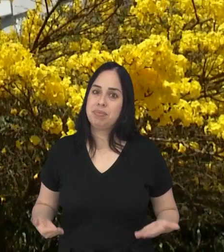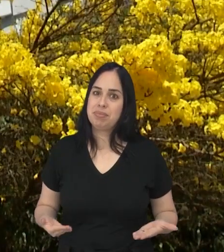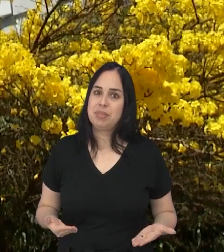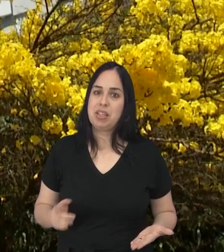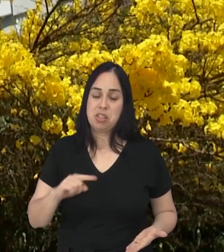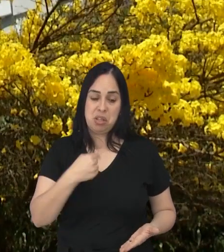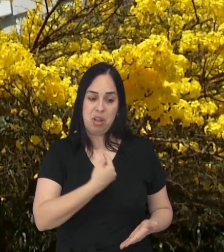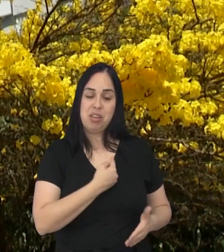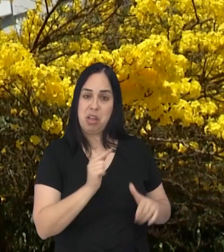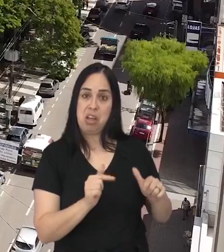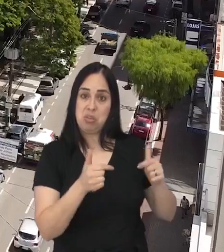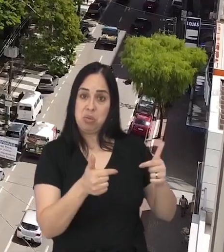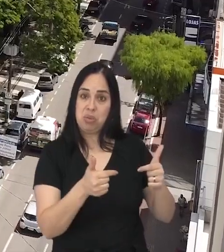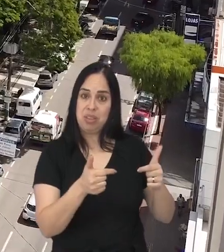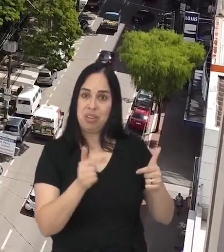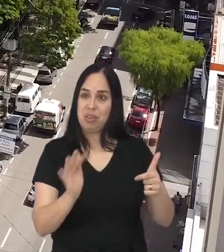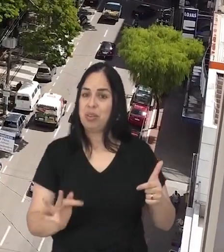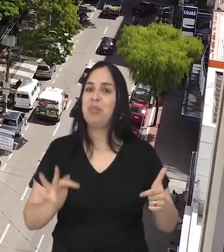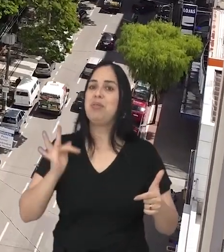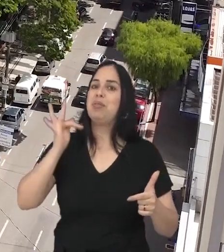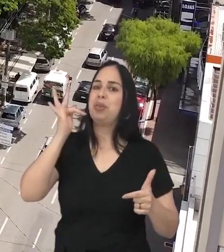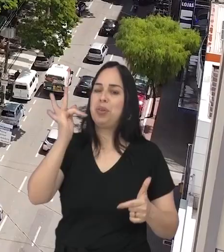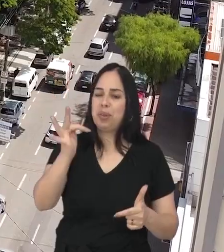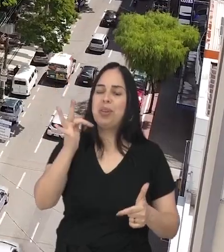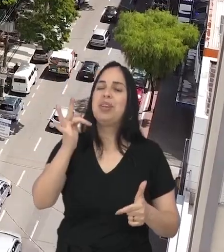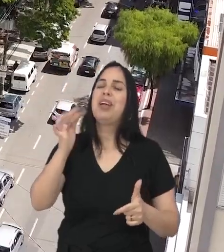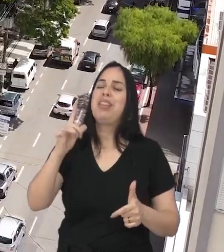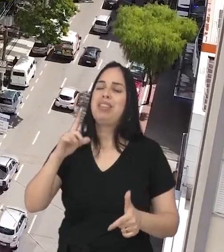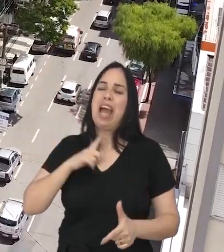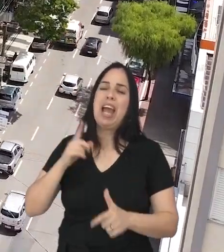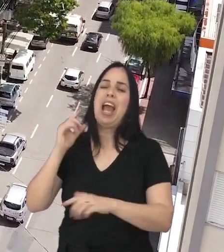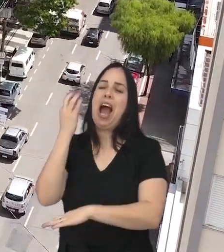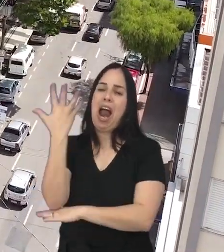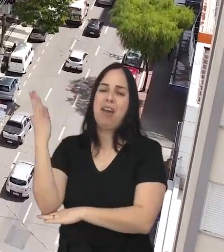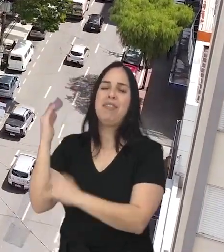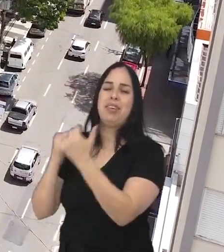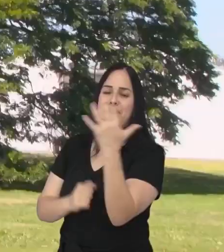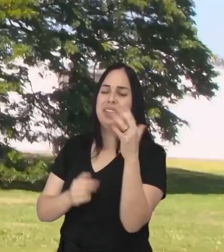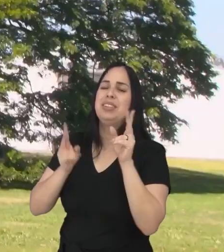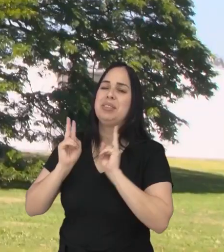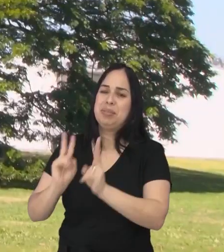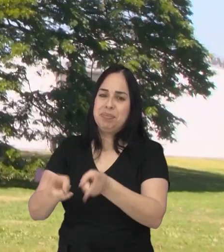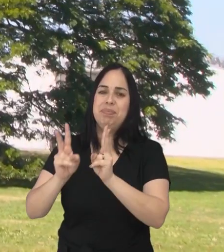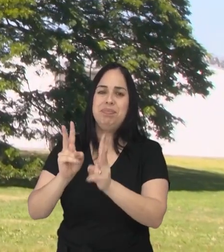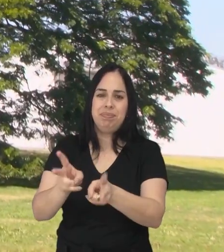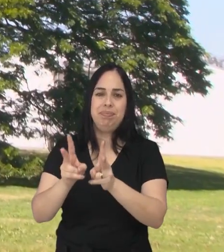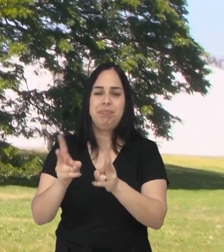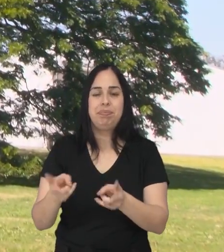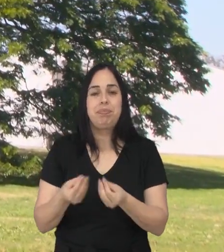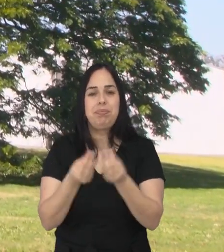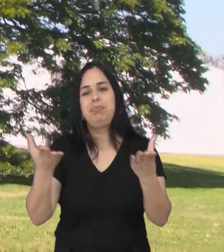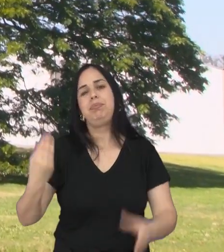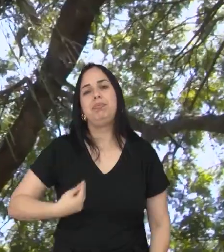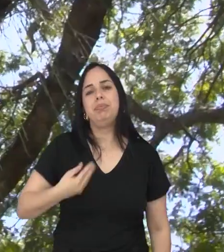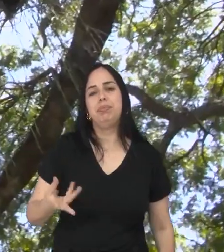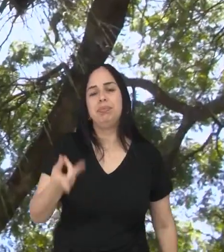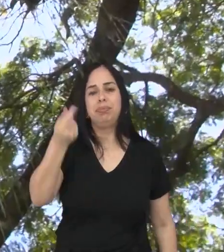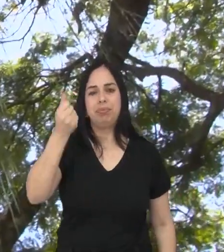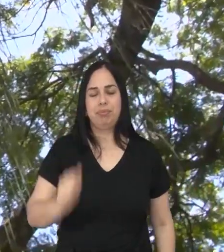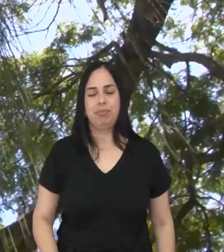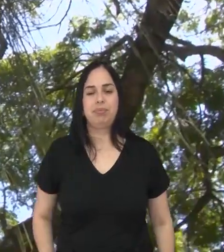Se fizermos nossa parte, teremos sempre esse patrimônio verde encantando os olhares e promovendo qualidade de vida.